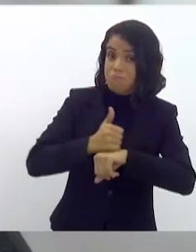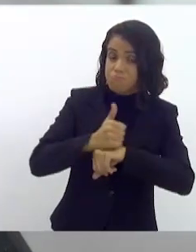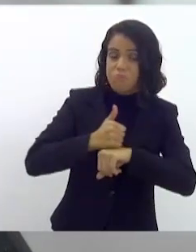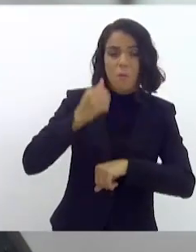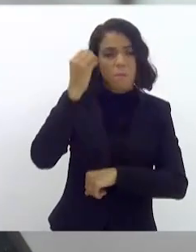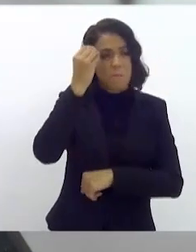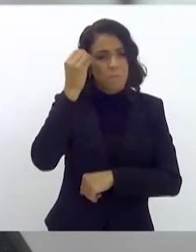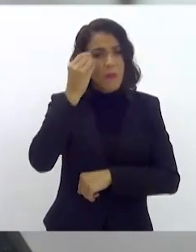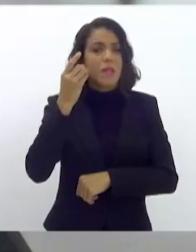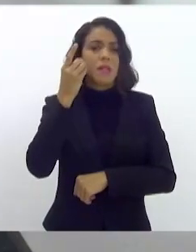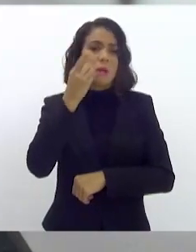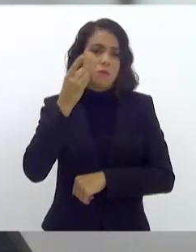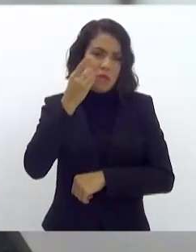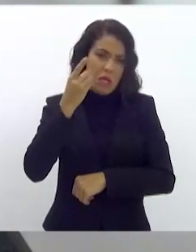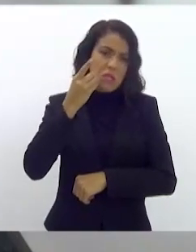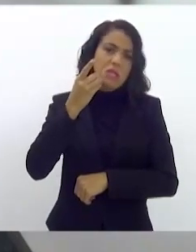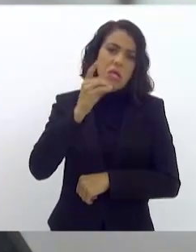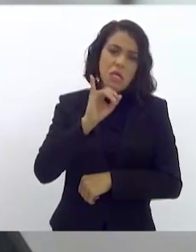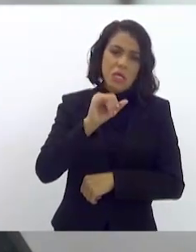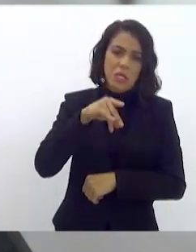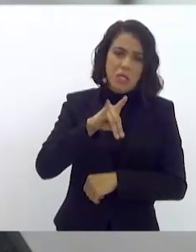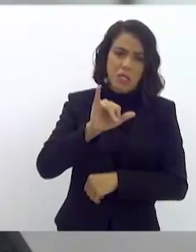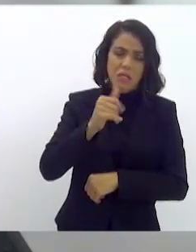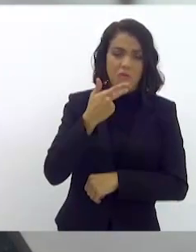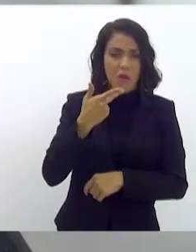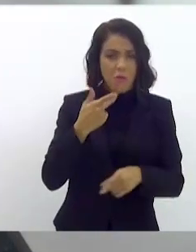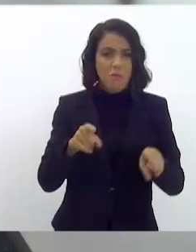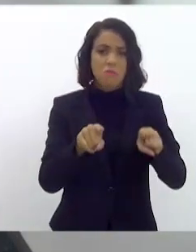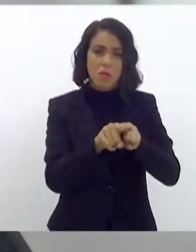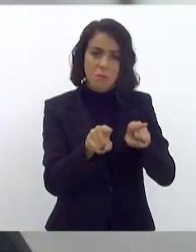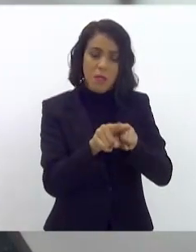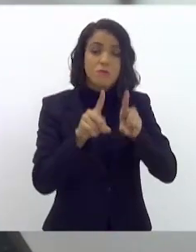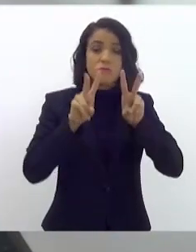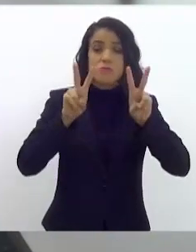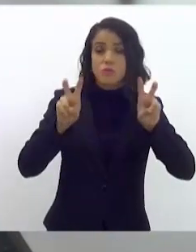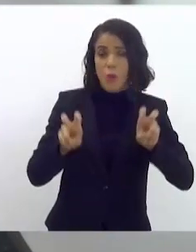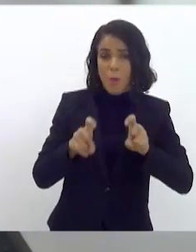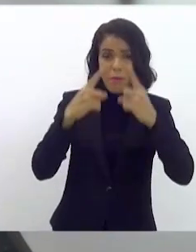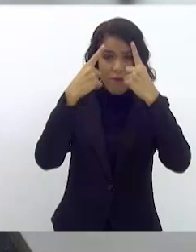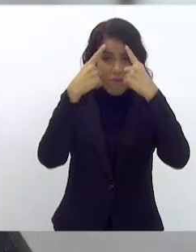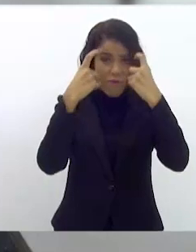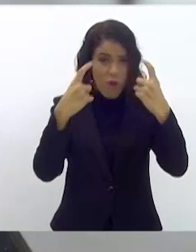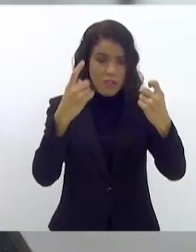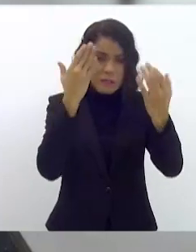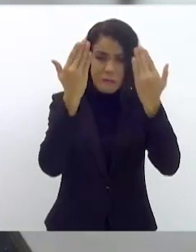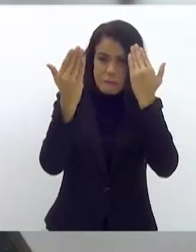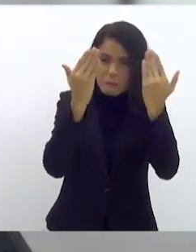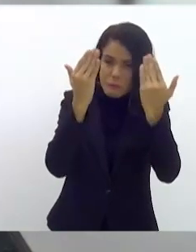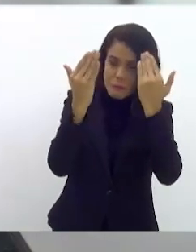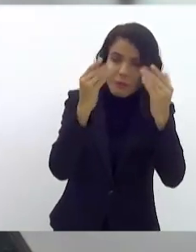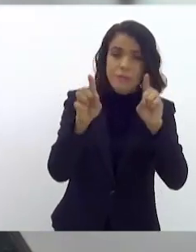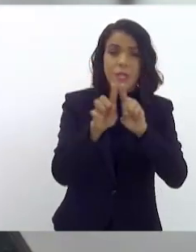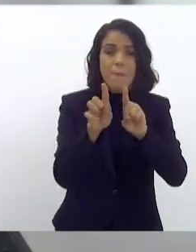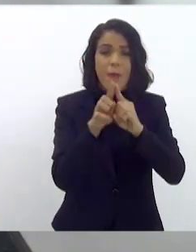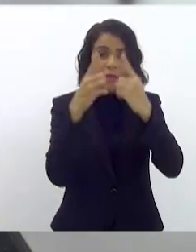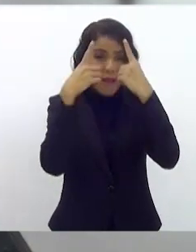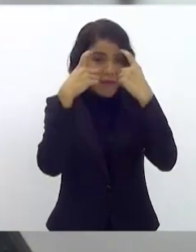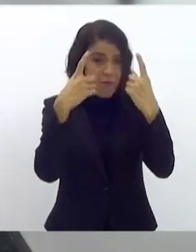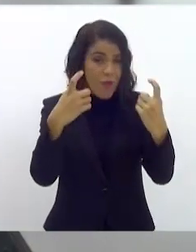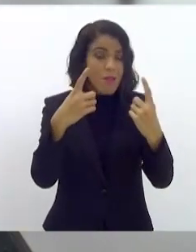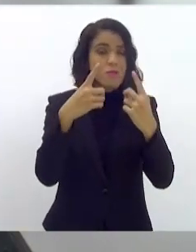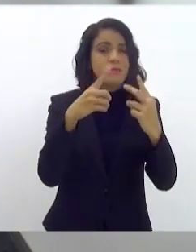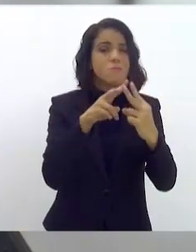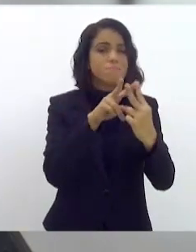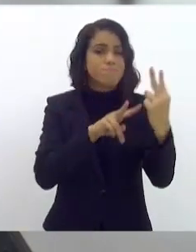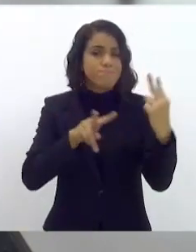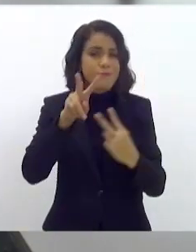A deputada Índia Armelau falou também muito na sua fala sobre a questão da violência psicológica e também da violência virtual